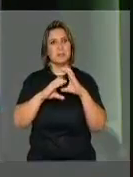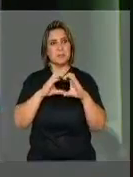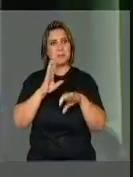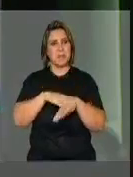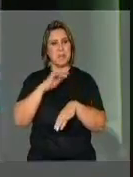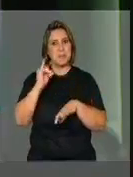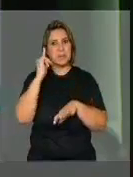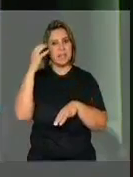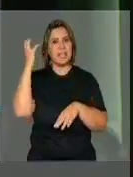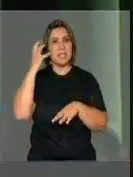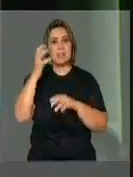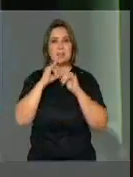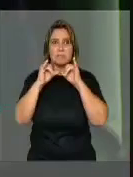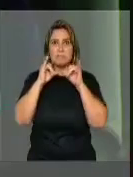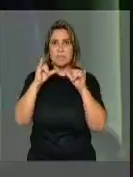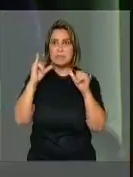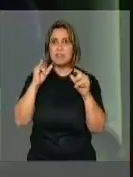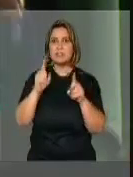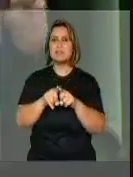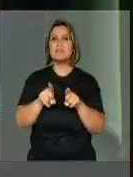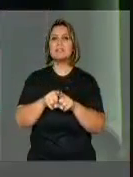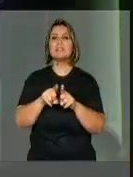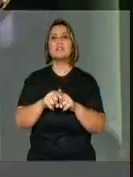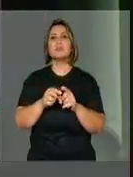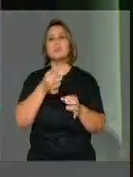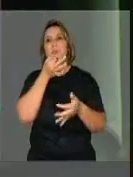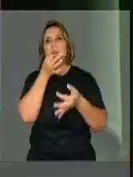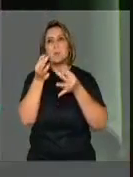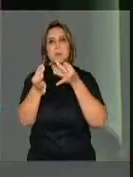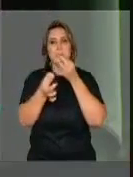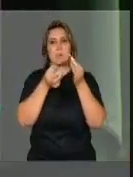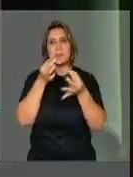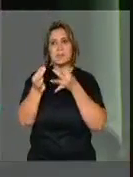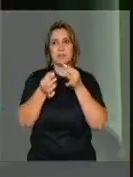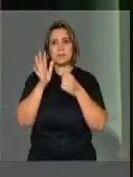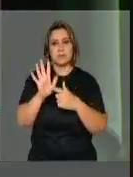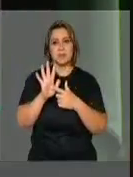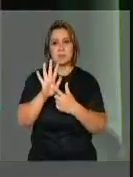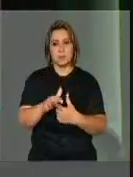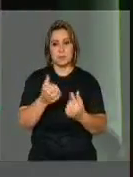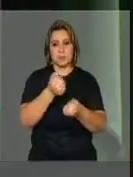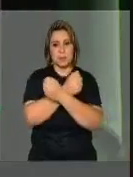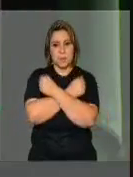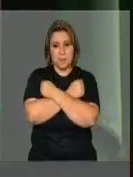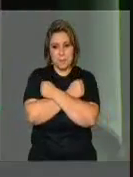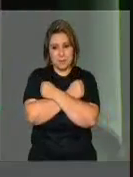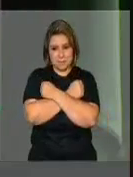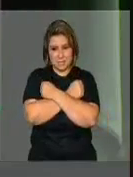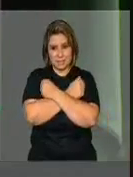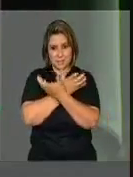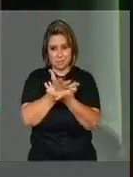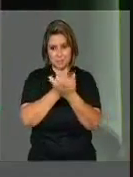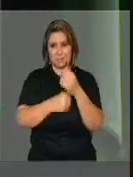de informação, de comunicação e de formação, como os vídeos bem mostraram. Um abraço.